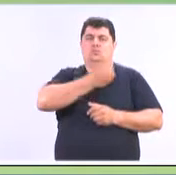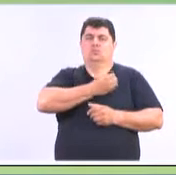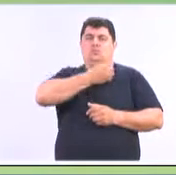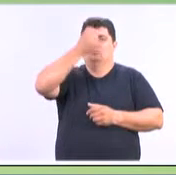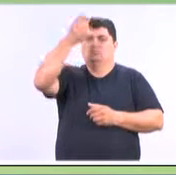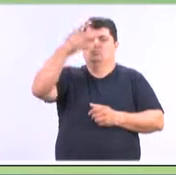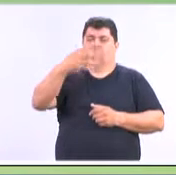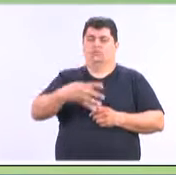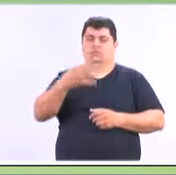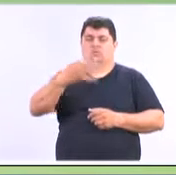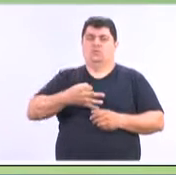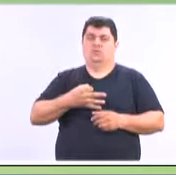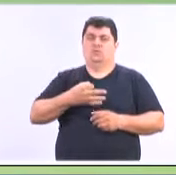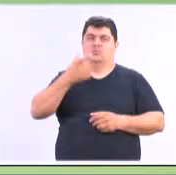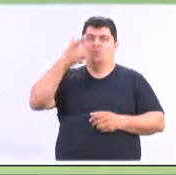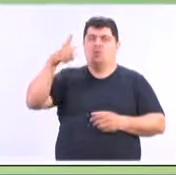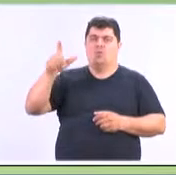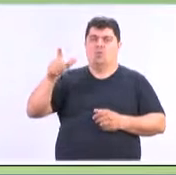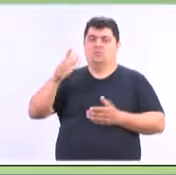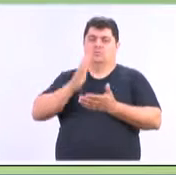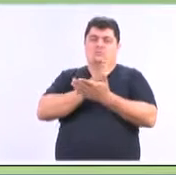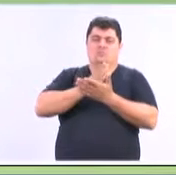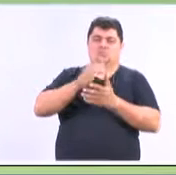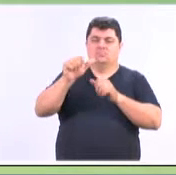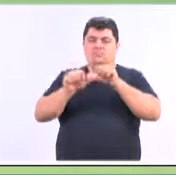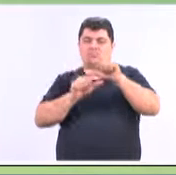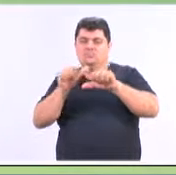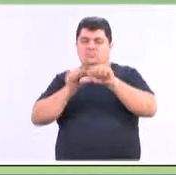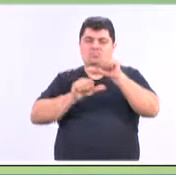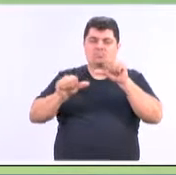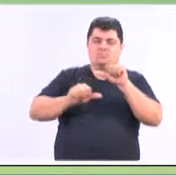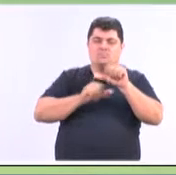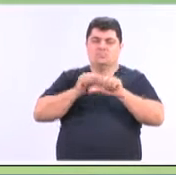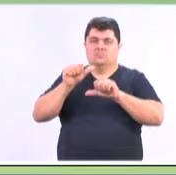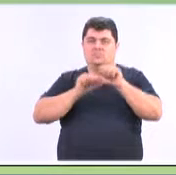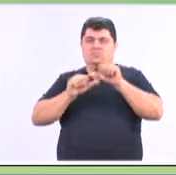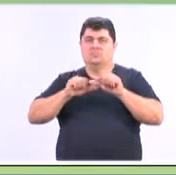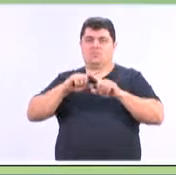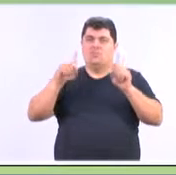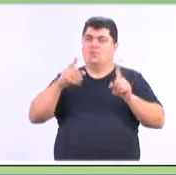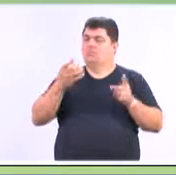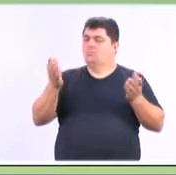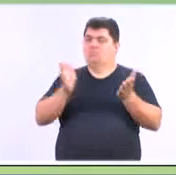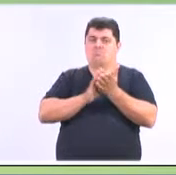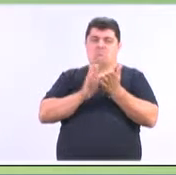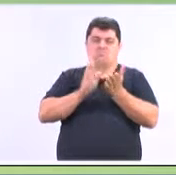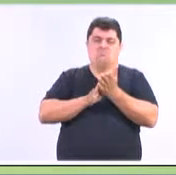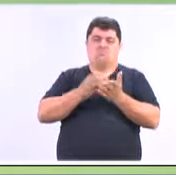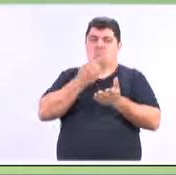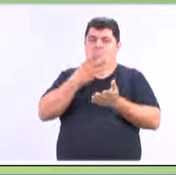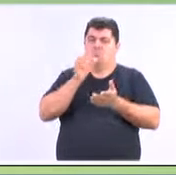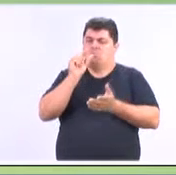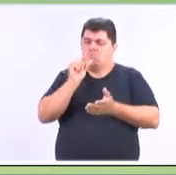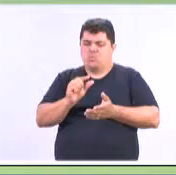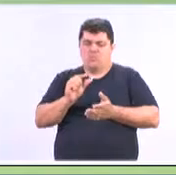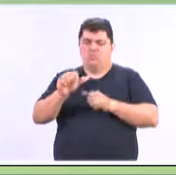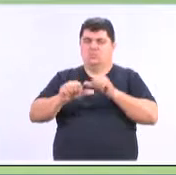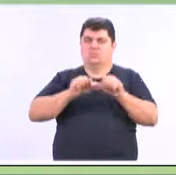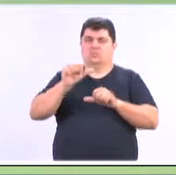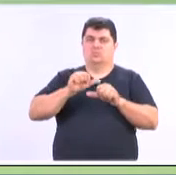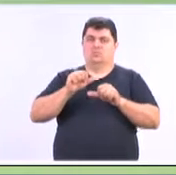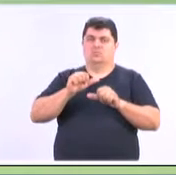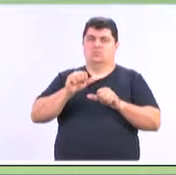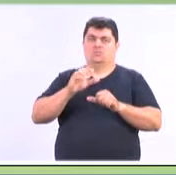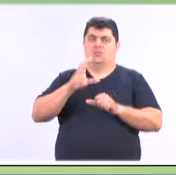nenhum. Outros tiveram alguma trocazinha entre circulante e não circulante, mas foram poucas trocas, principalmente